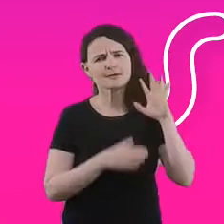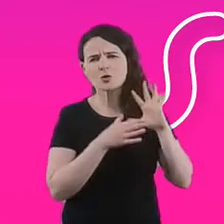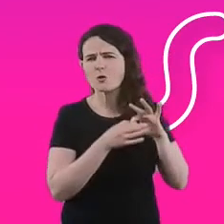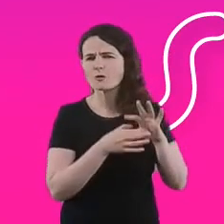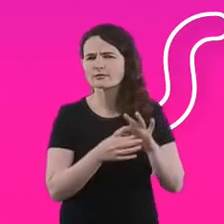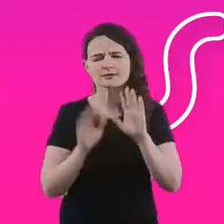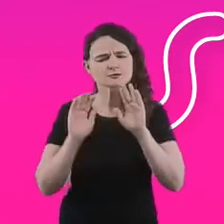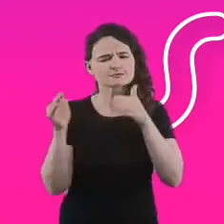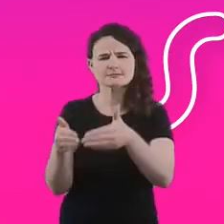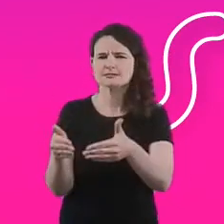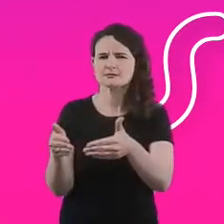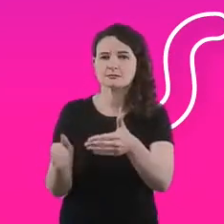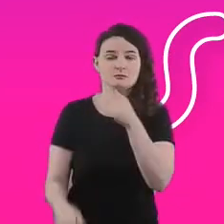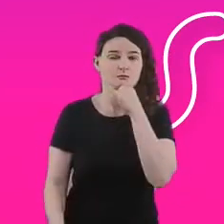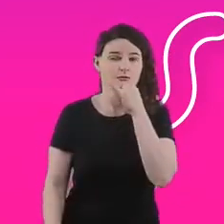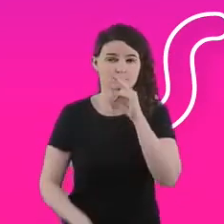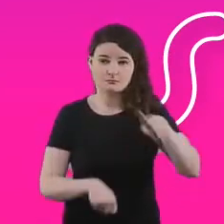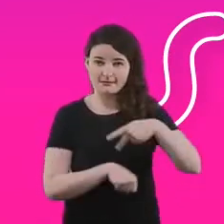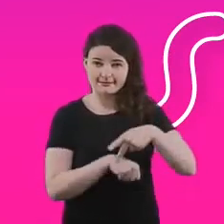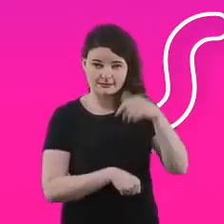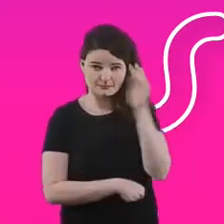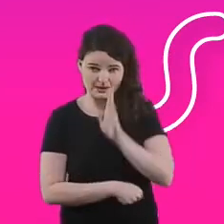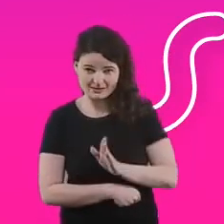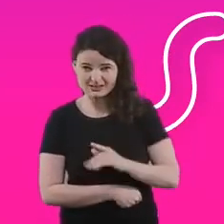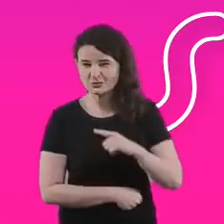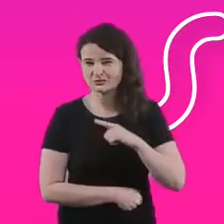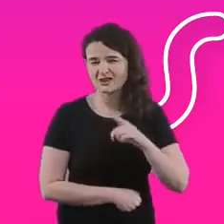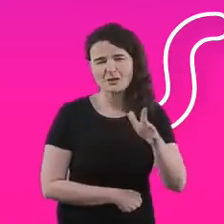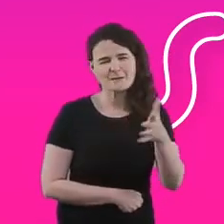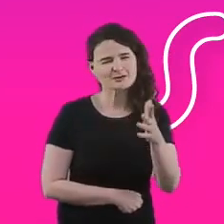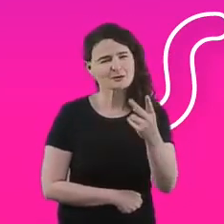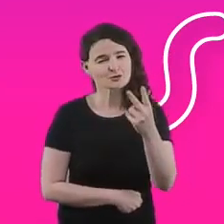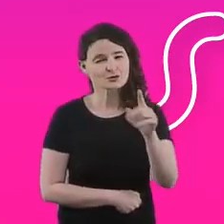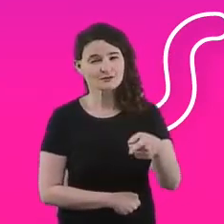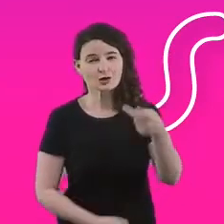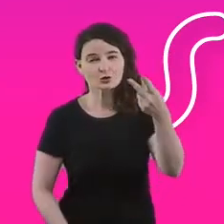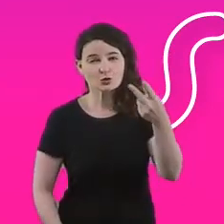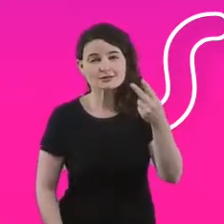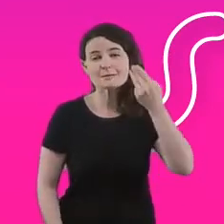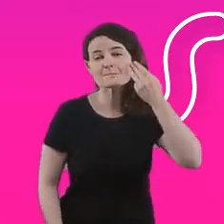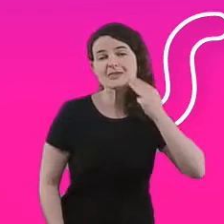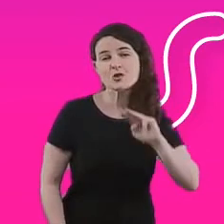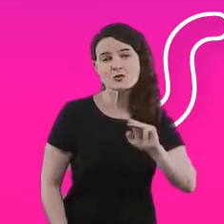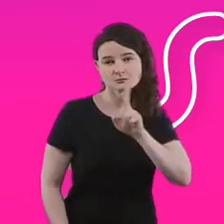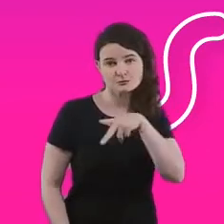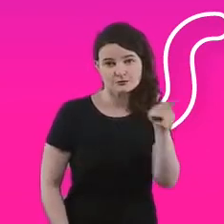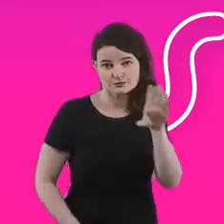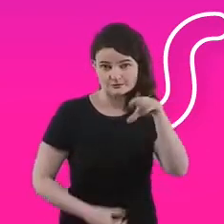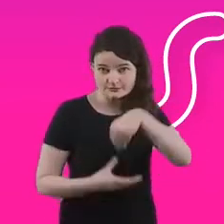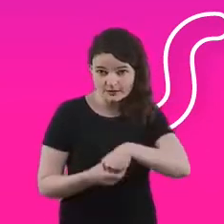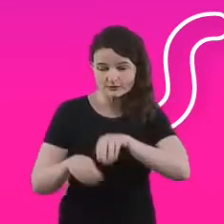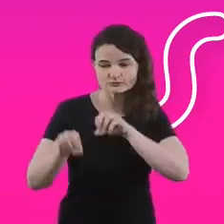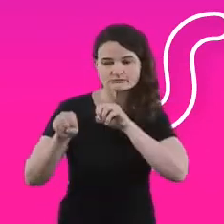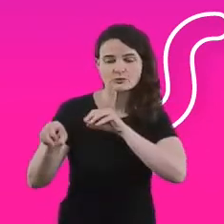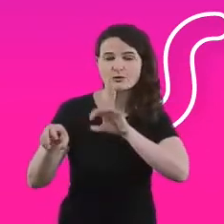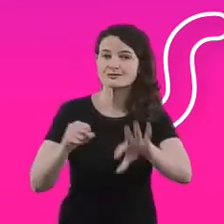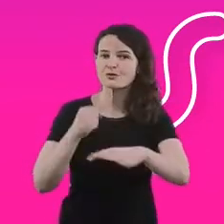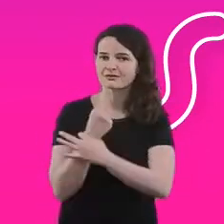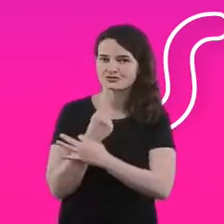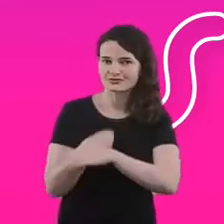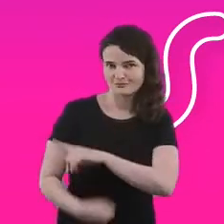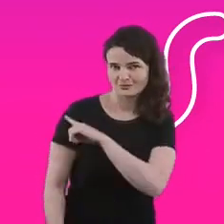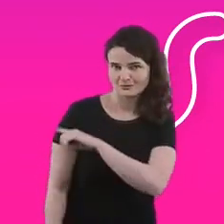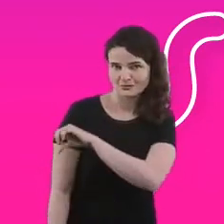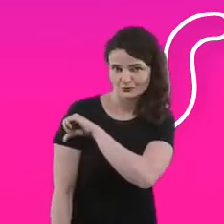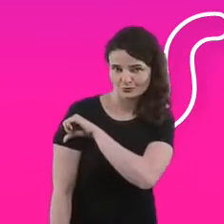Brasil, a gente está pensando em torno de 2,2 milhões de professores de educação básica, e a gente está falando de um universo de professores de educação